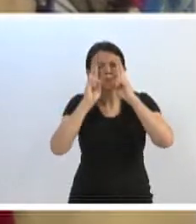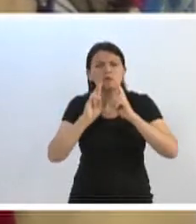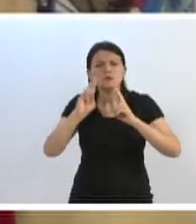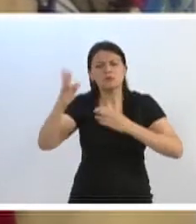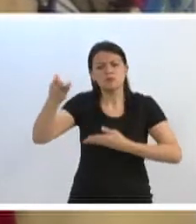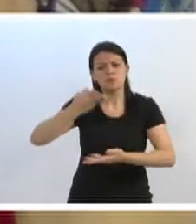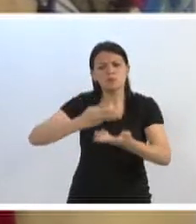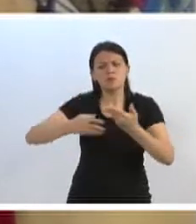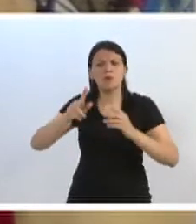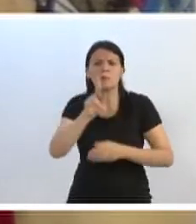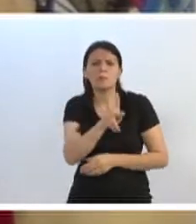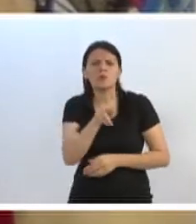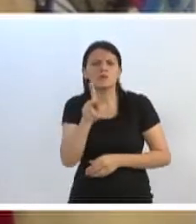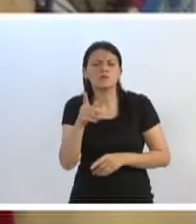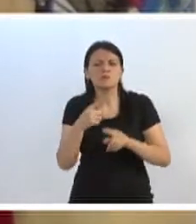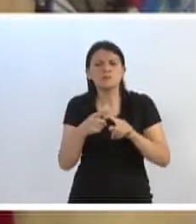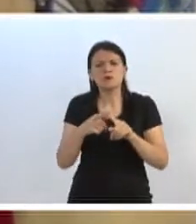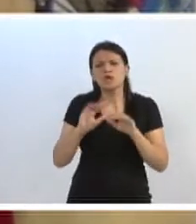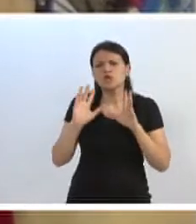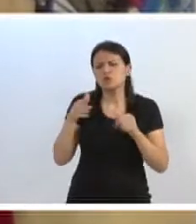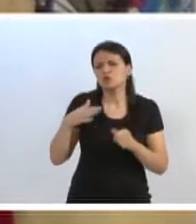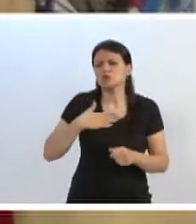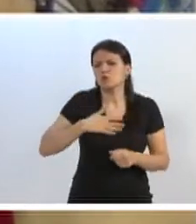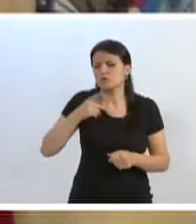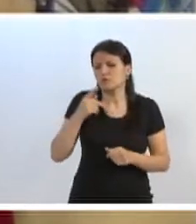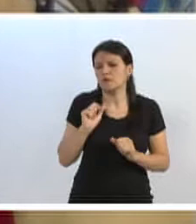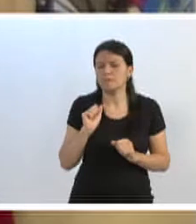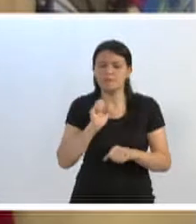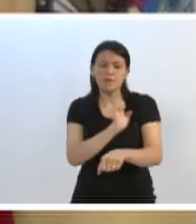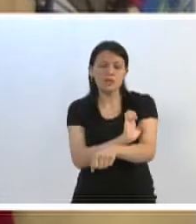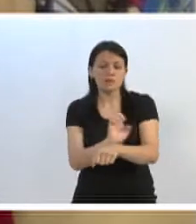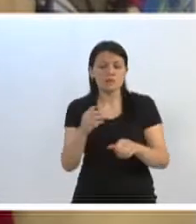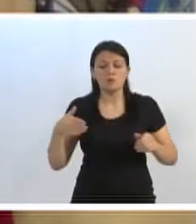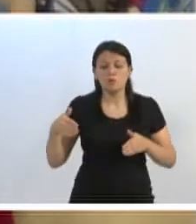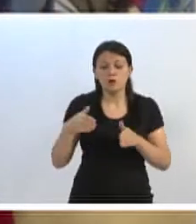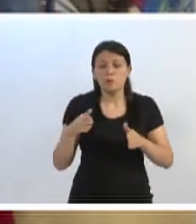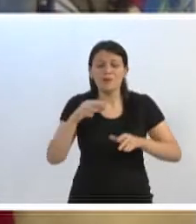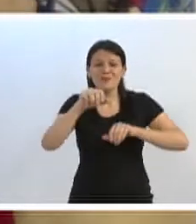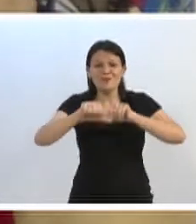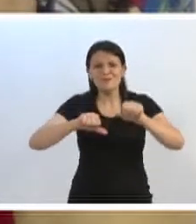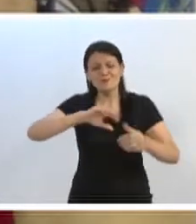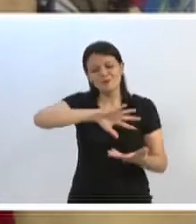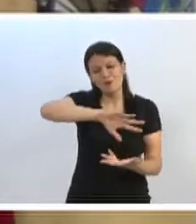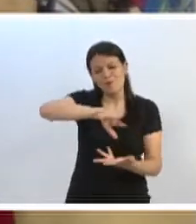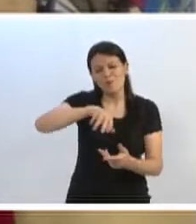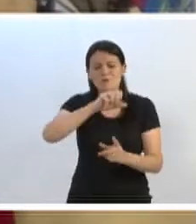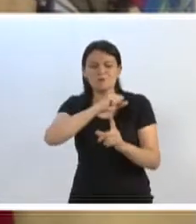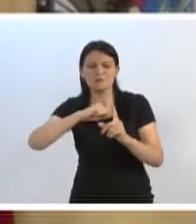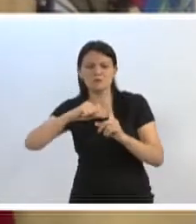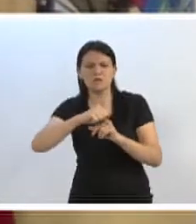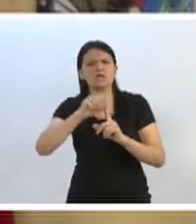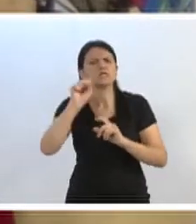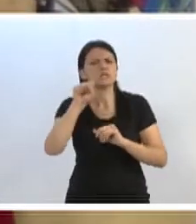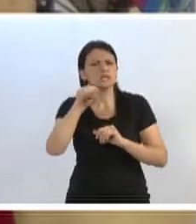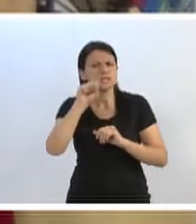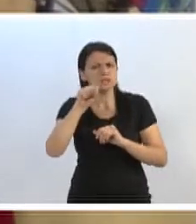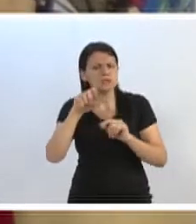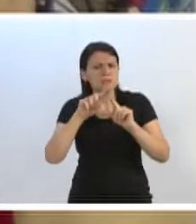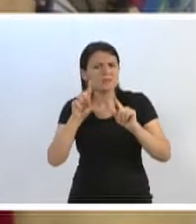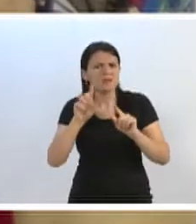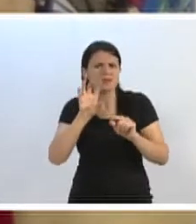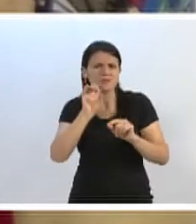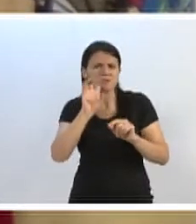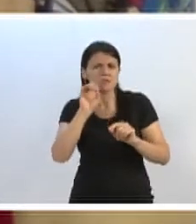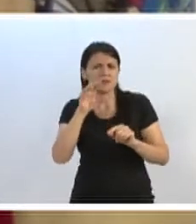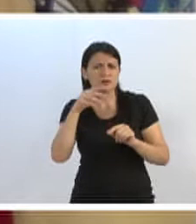aos professores, porque todo mundo gosta de dizer que a educação é um caminho de transformação do mundo e da sociedade, de fato é, mas isso não pode ser apenas um